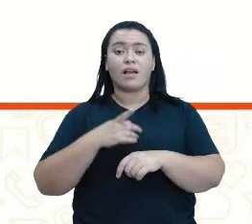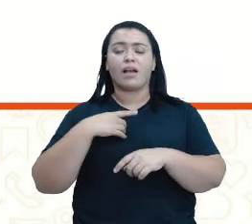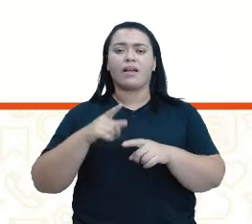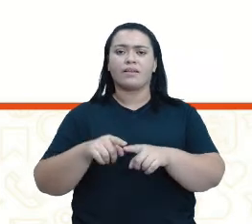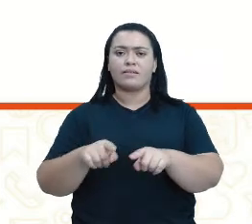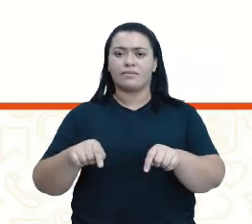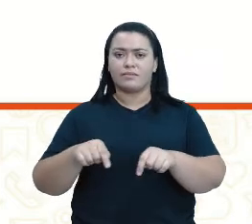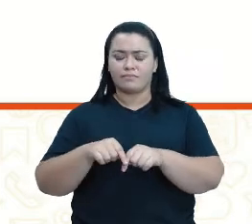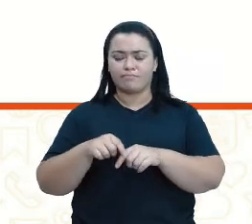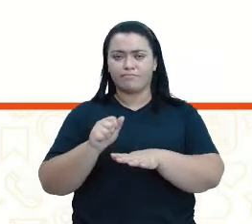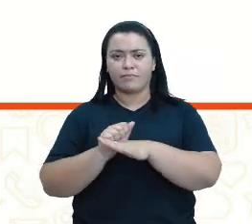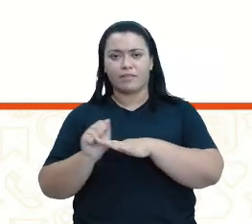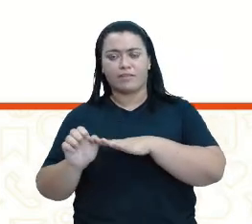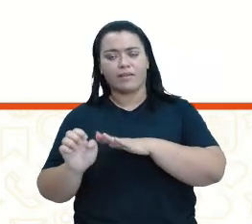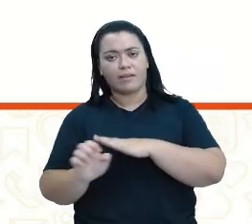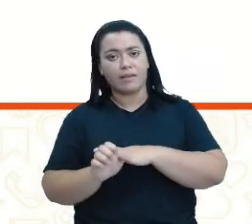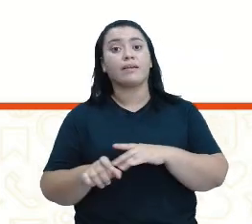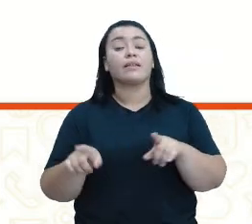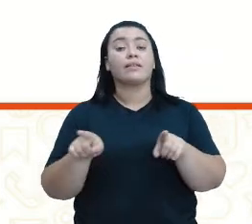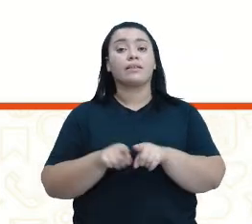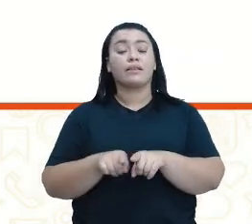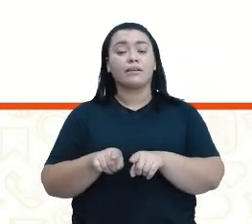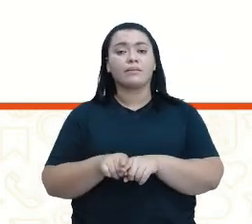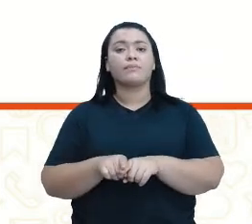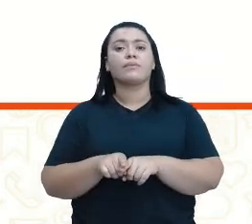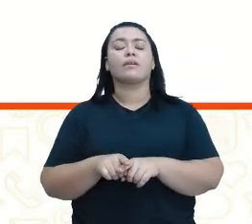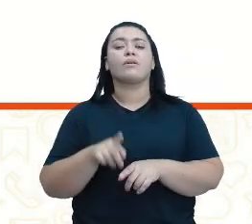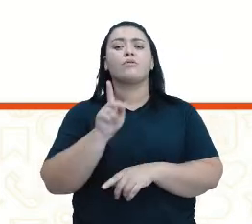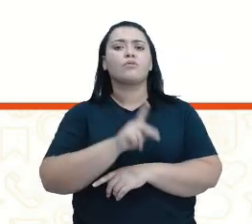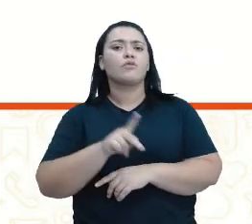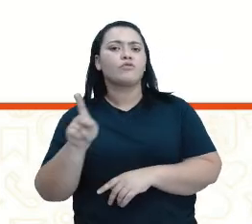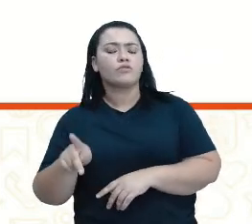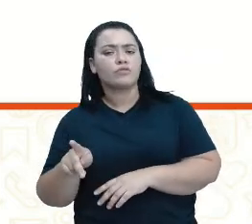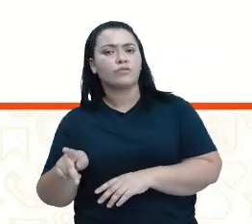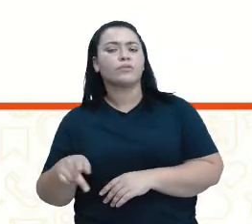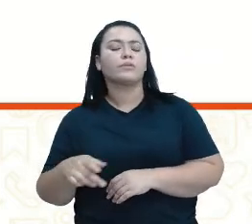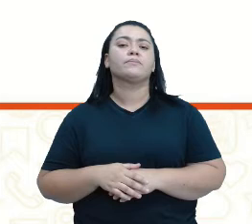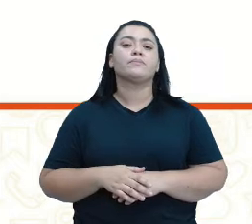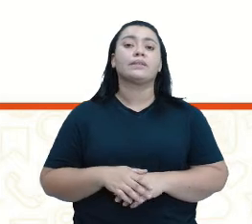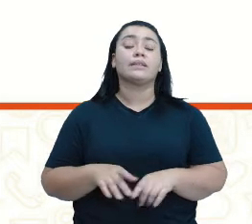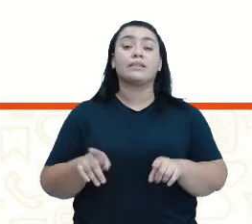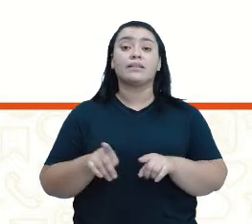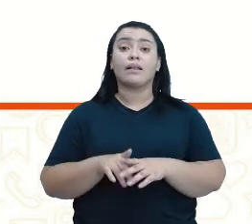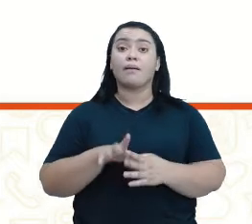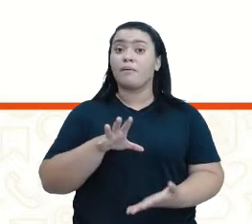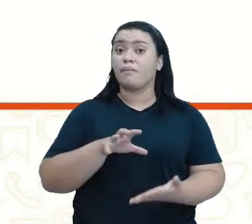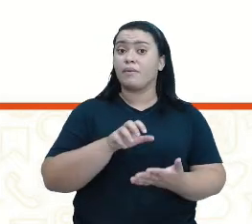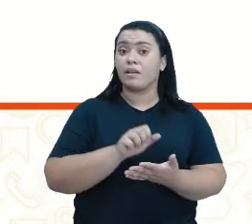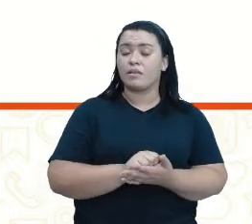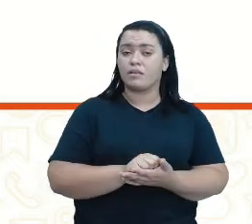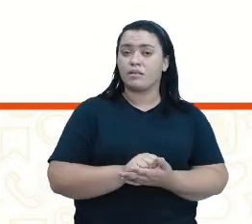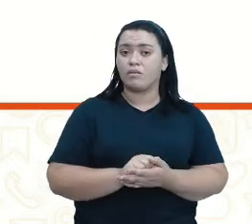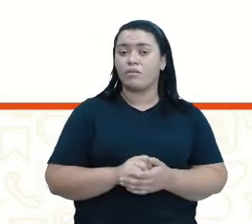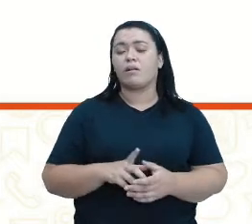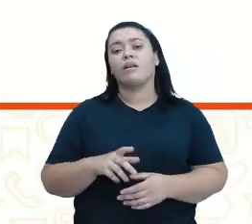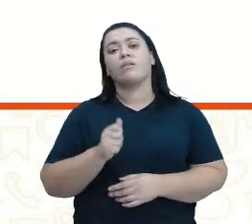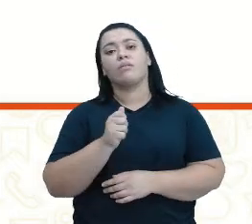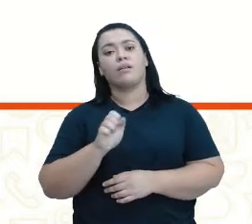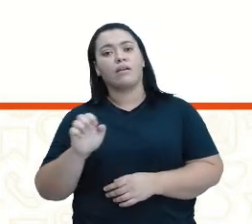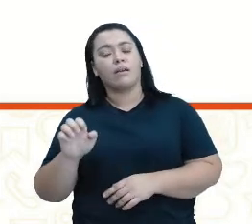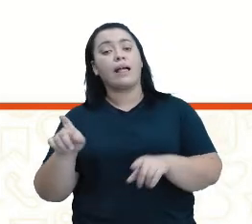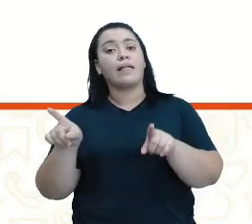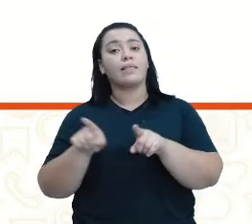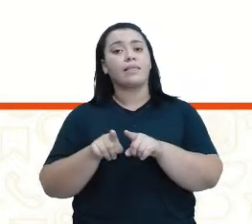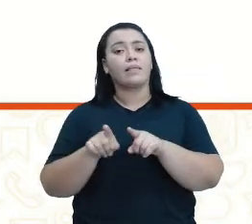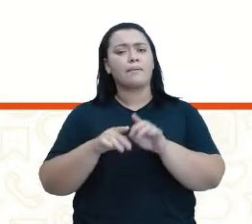recursos multifuncionais, os professores do AEE, a matrícula do AEE, o